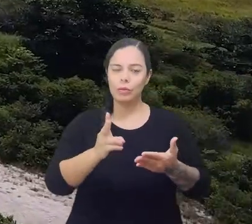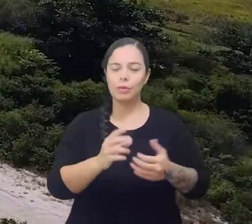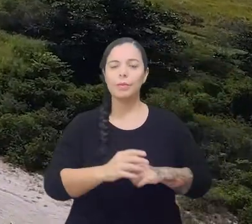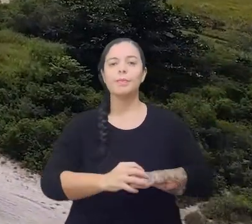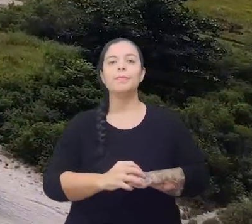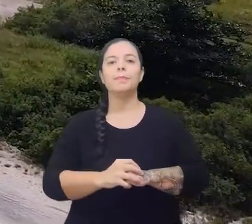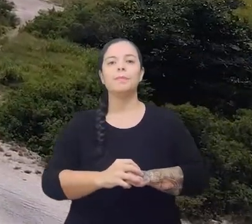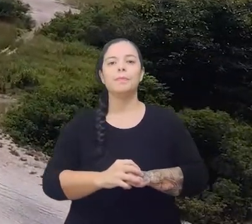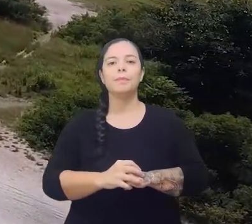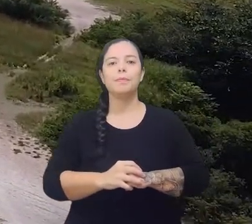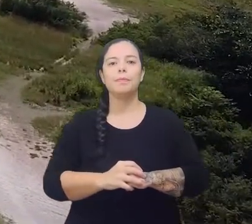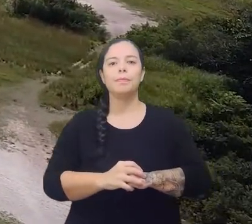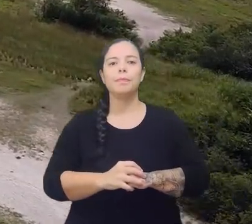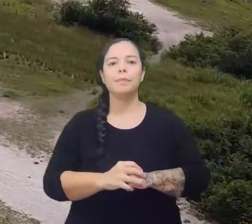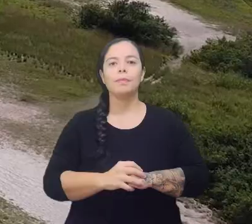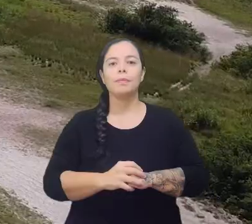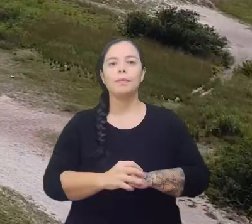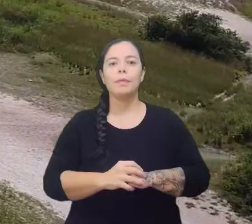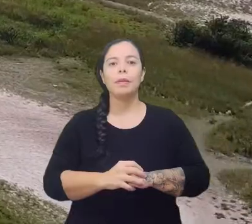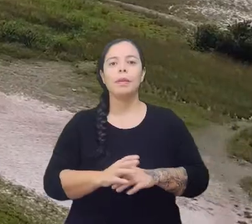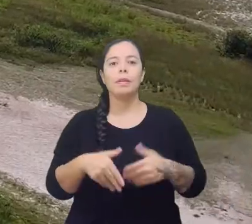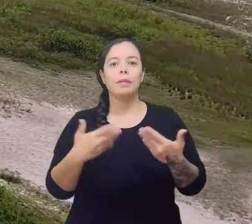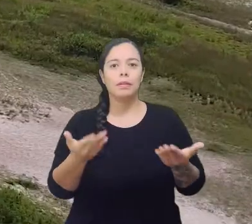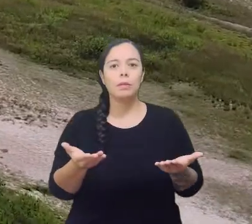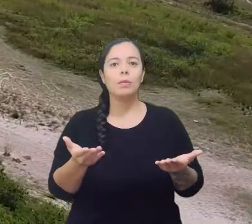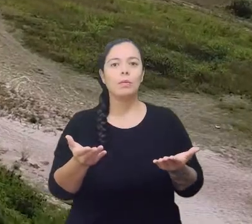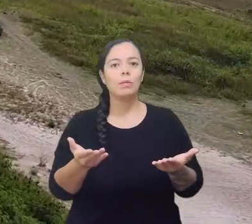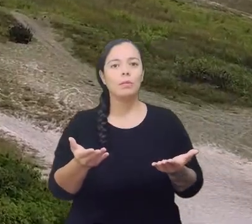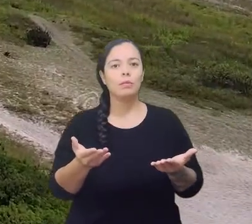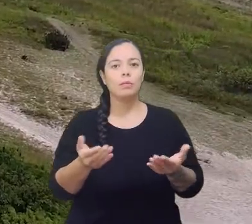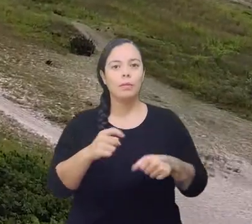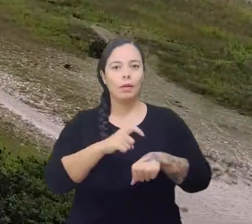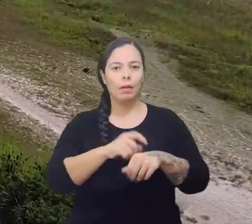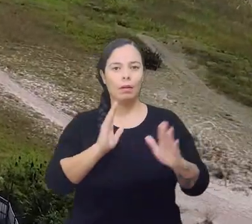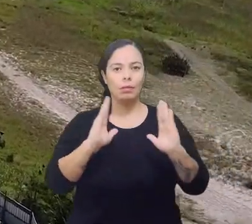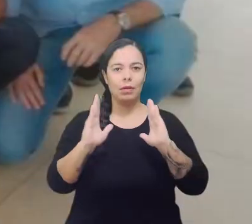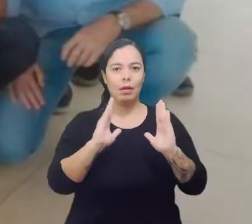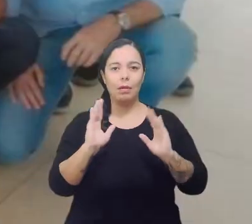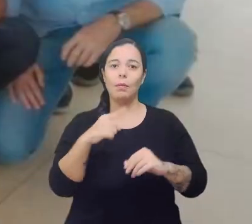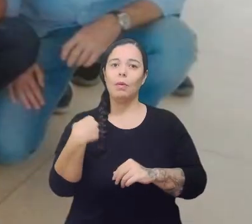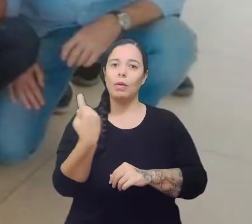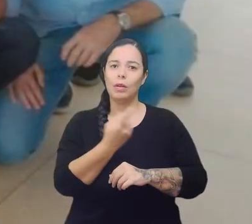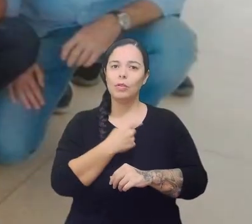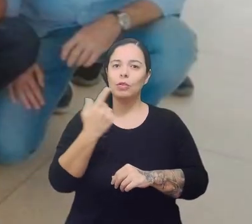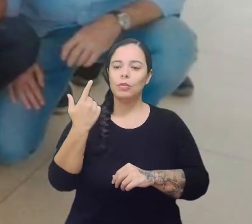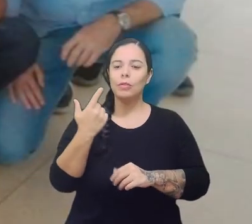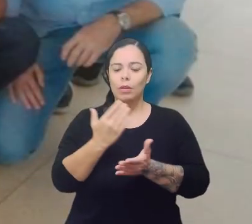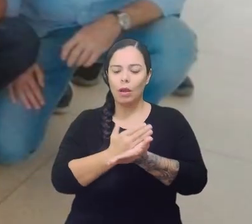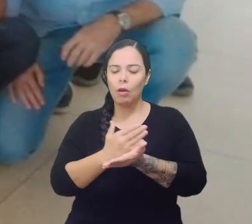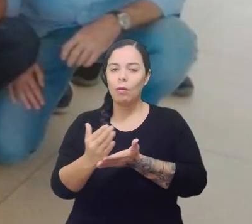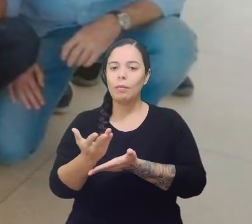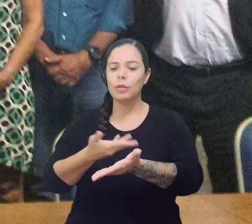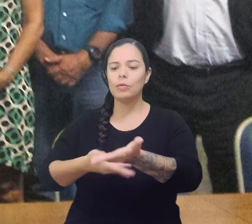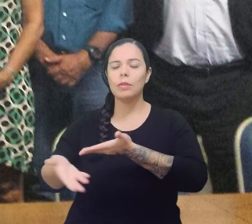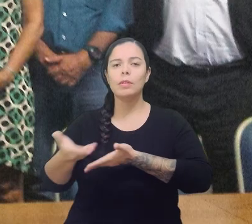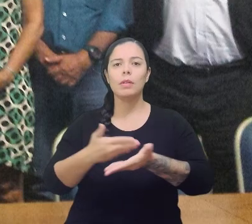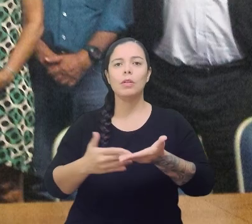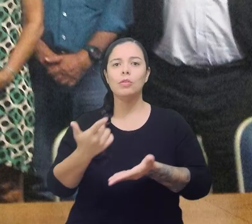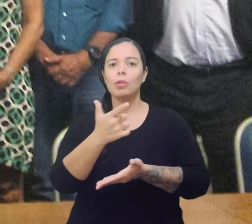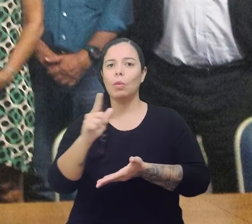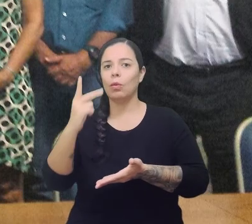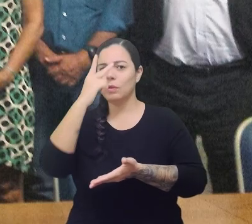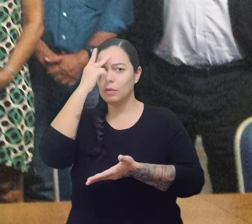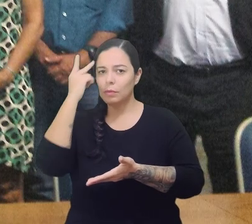Então, nessa época, a gente começou a interagir também com o pessoal que trazia histórias também mais antigas que a minha.